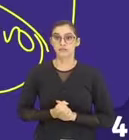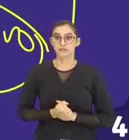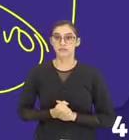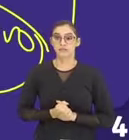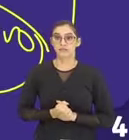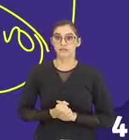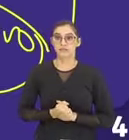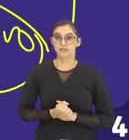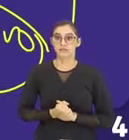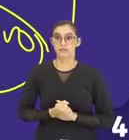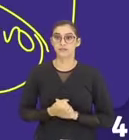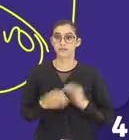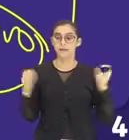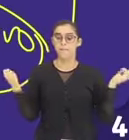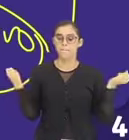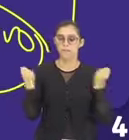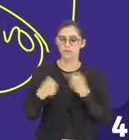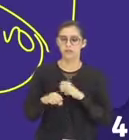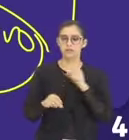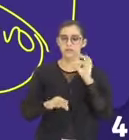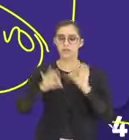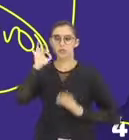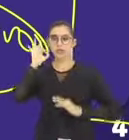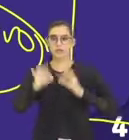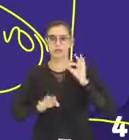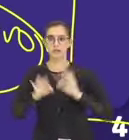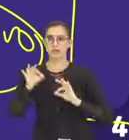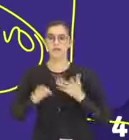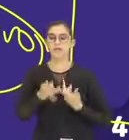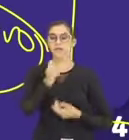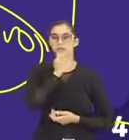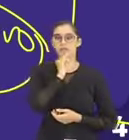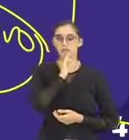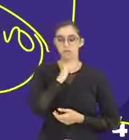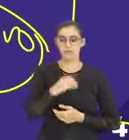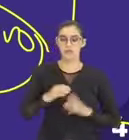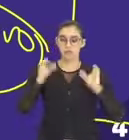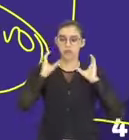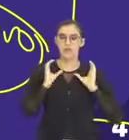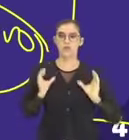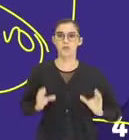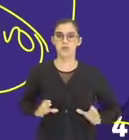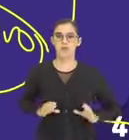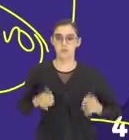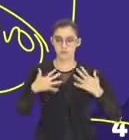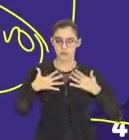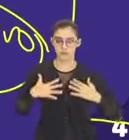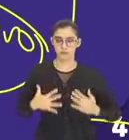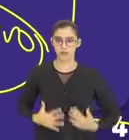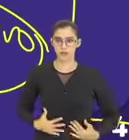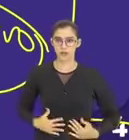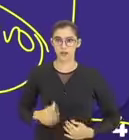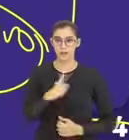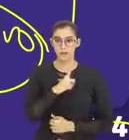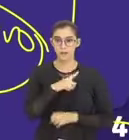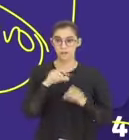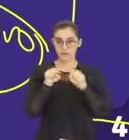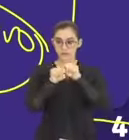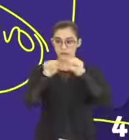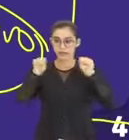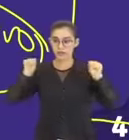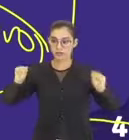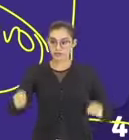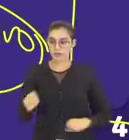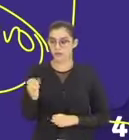assim, um sistema. Sabe o teu corpo? O teu corpo não tem um sistema digestivo?